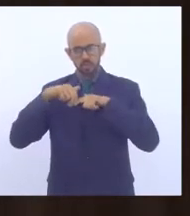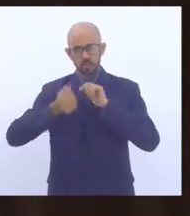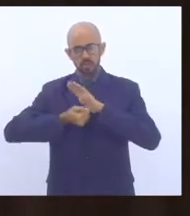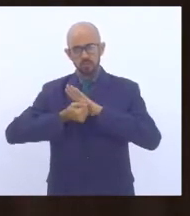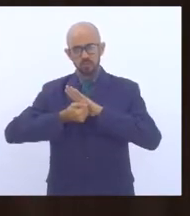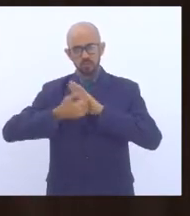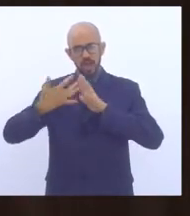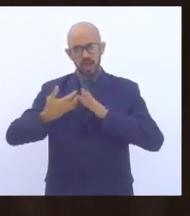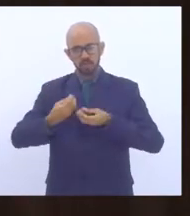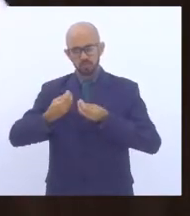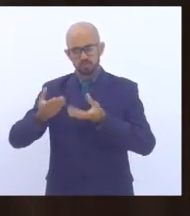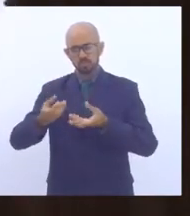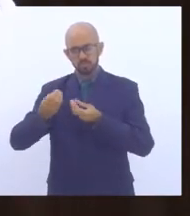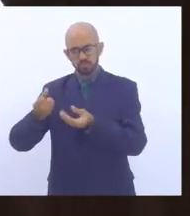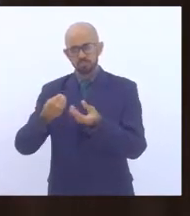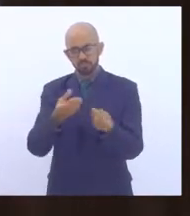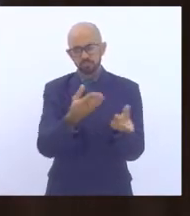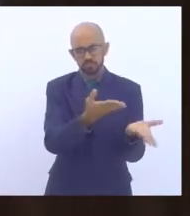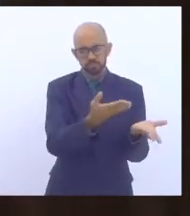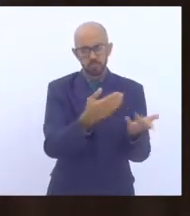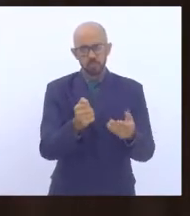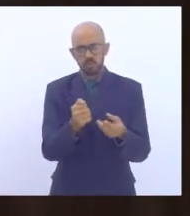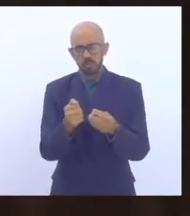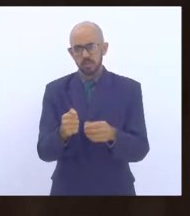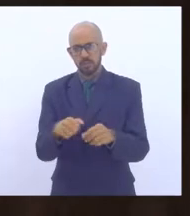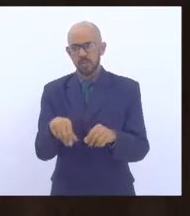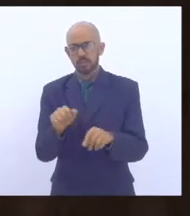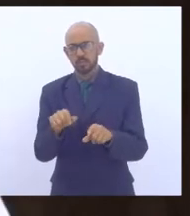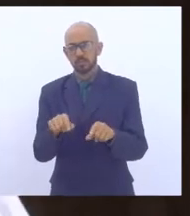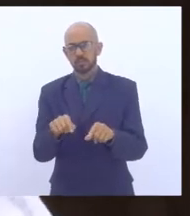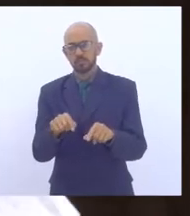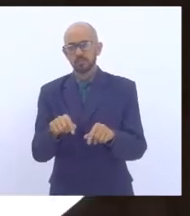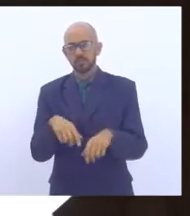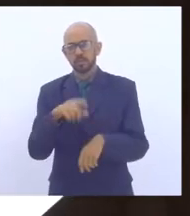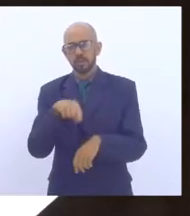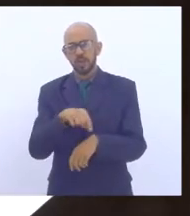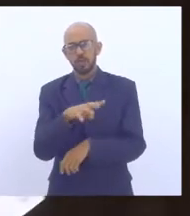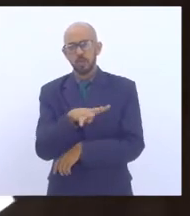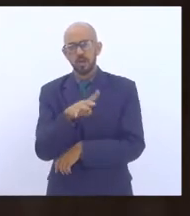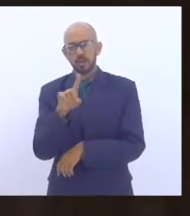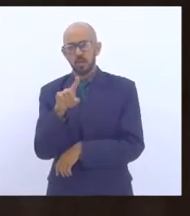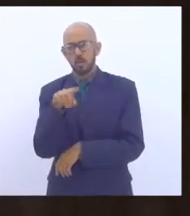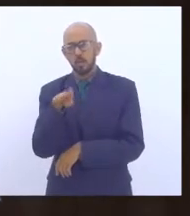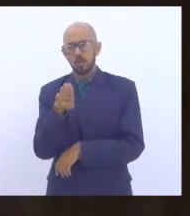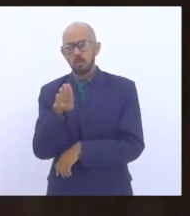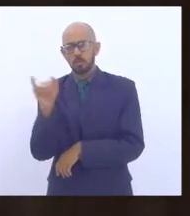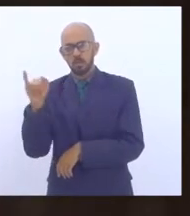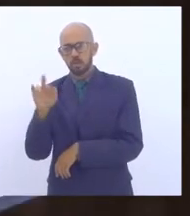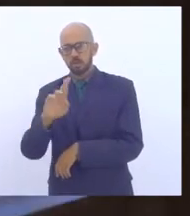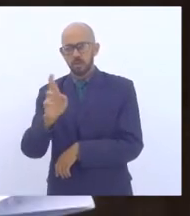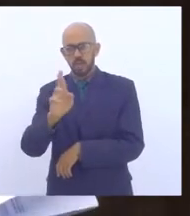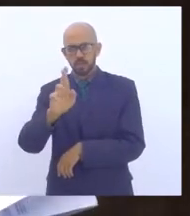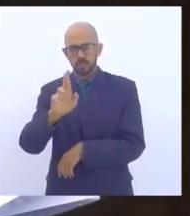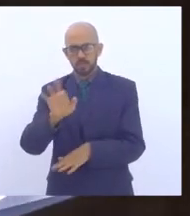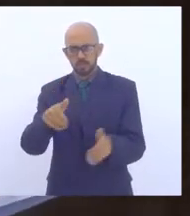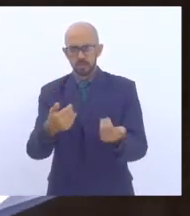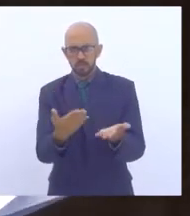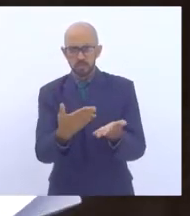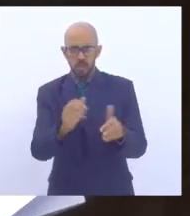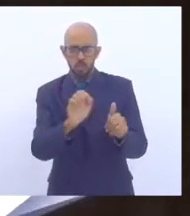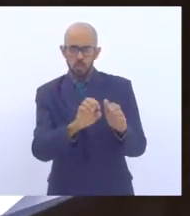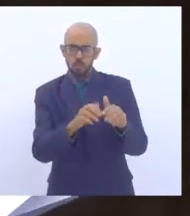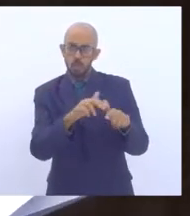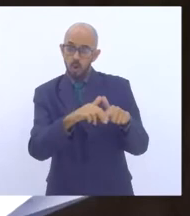foram concedidos que montam em 41 milhões estão com respaldo na